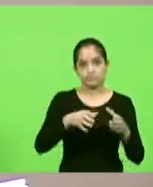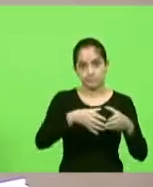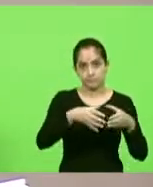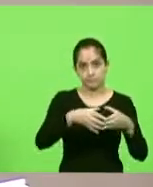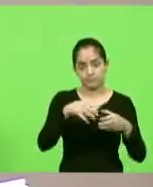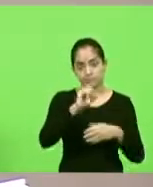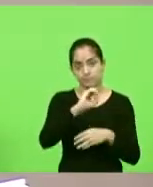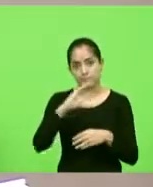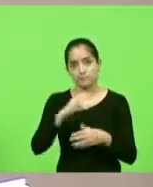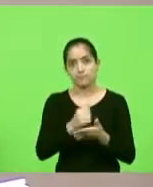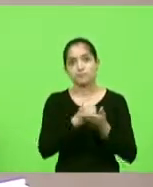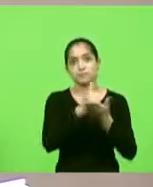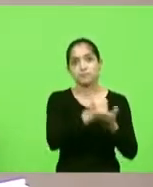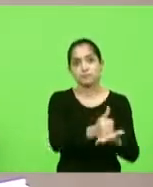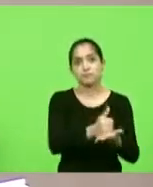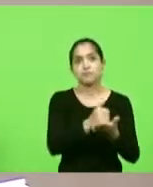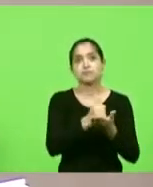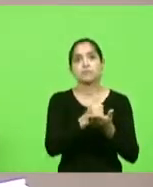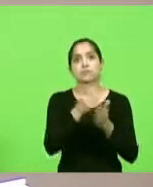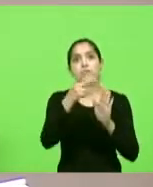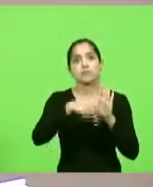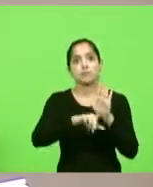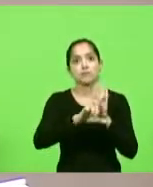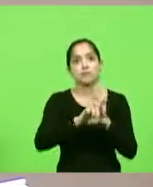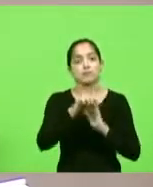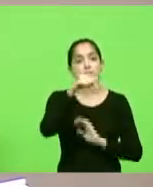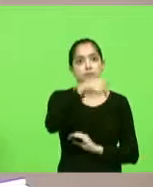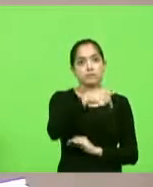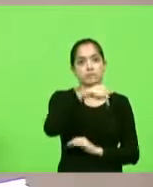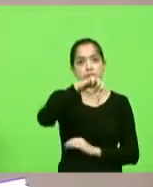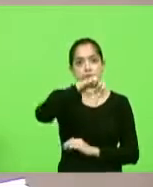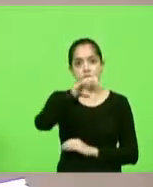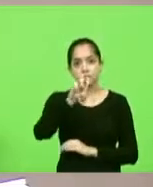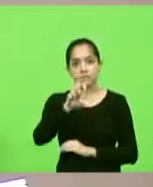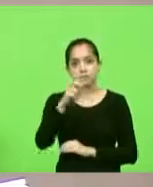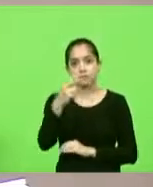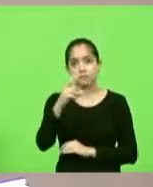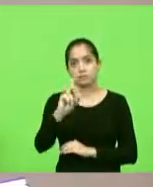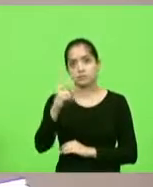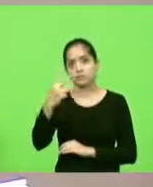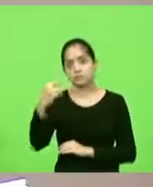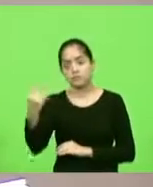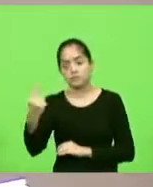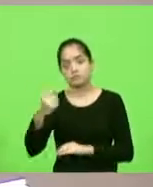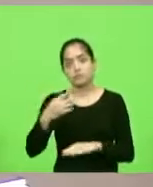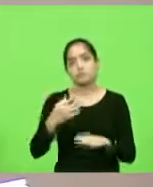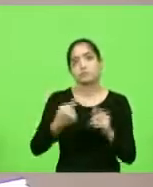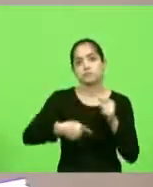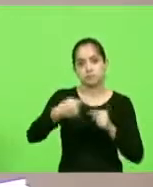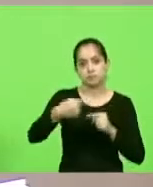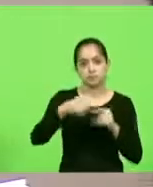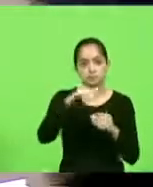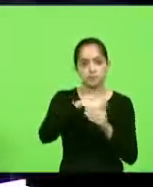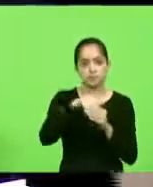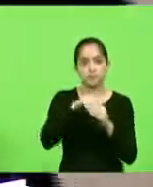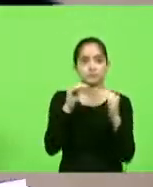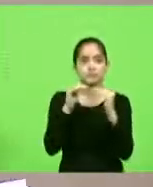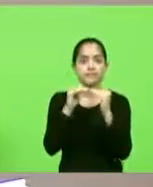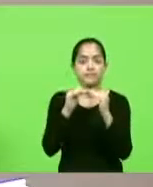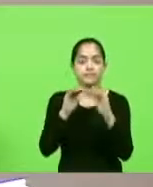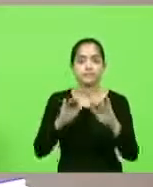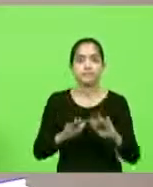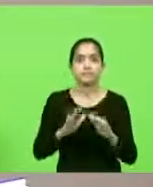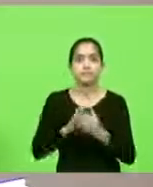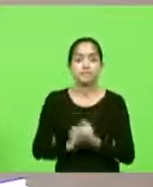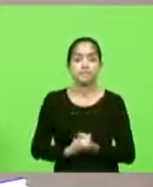Senado, apoio à aprovação do projeto de lei 795/2021, em discussão. Não havendo quem queira discutir, em votação. Deputados que